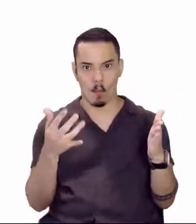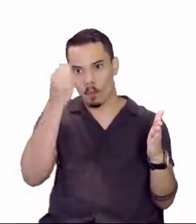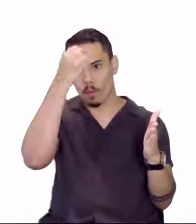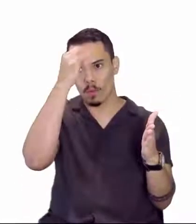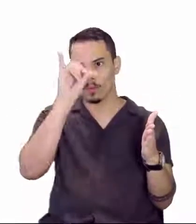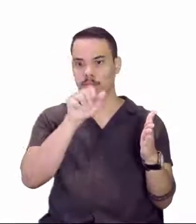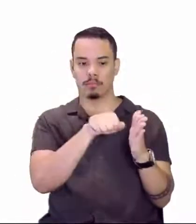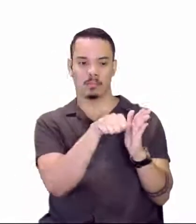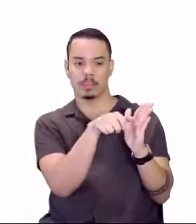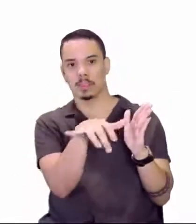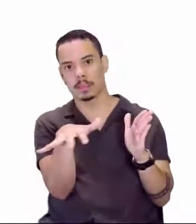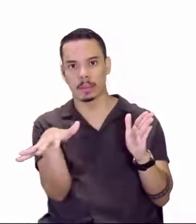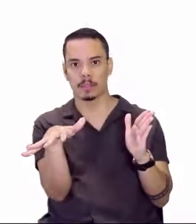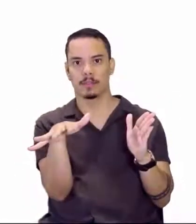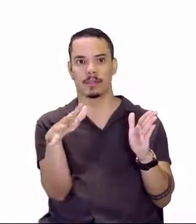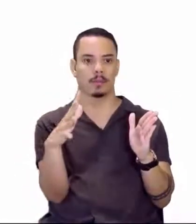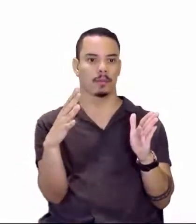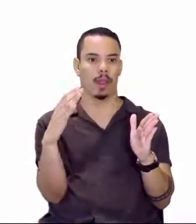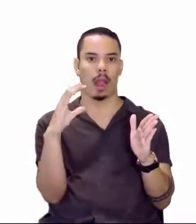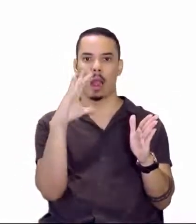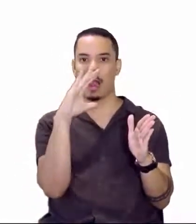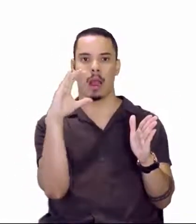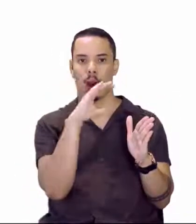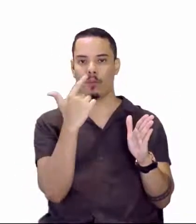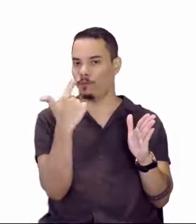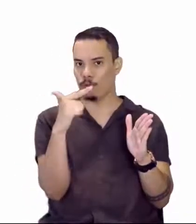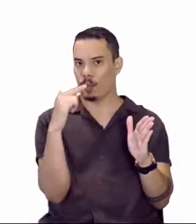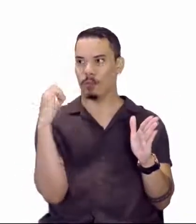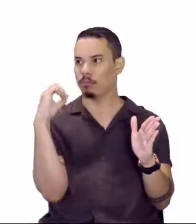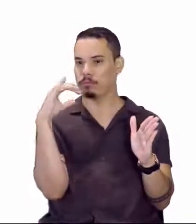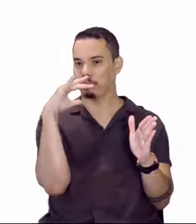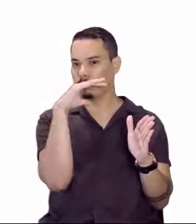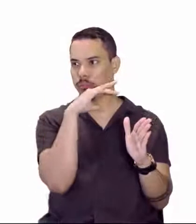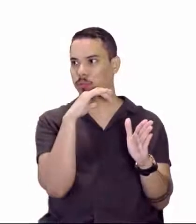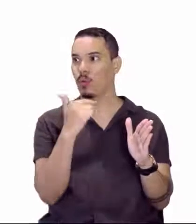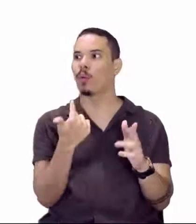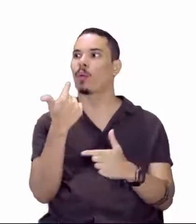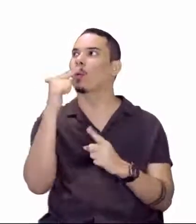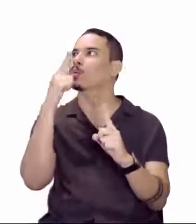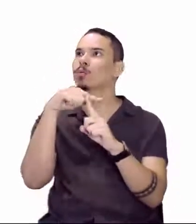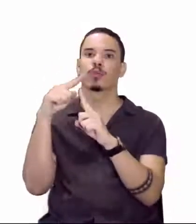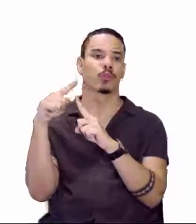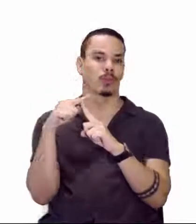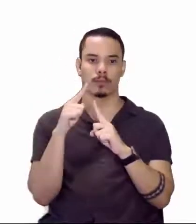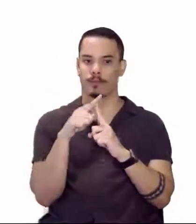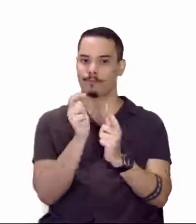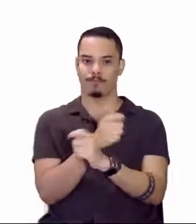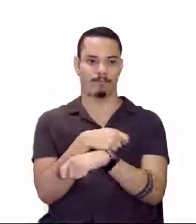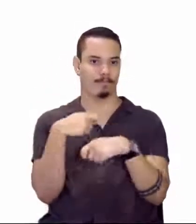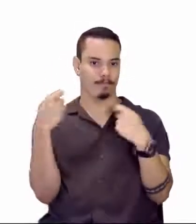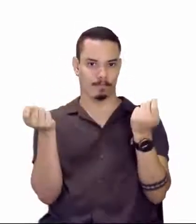transfere calor para outros tipos de materiais. Com